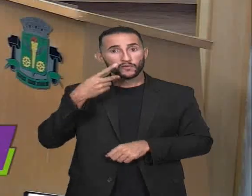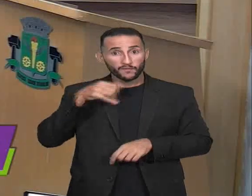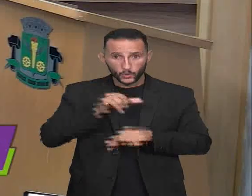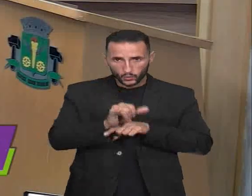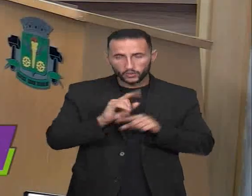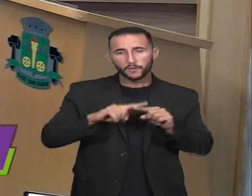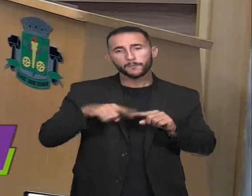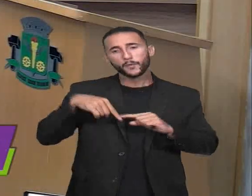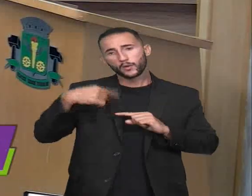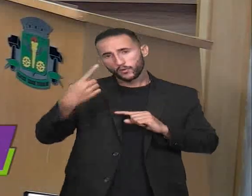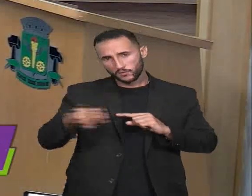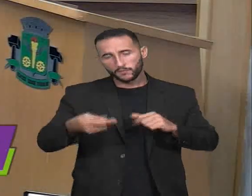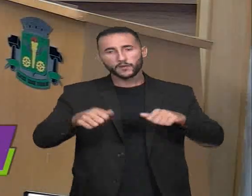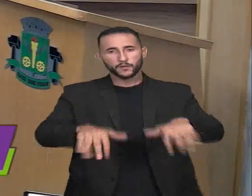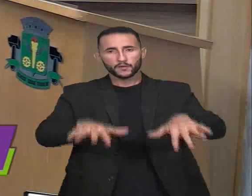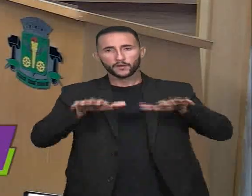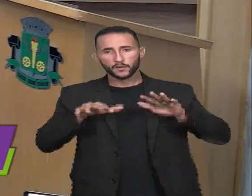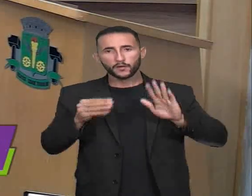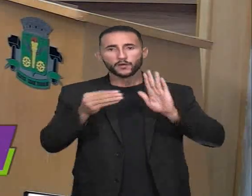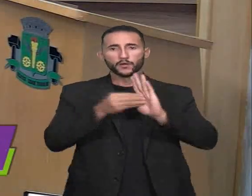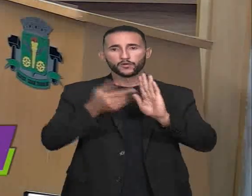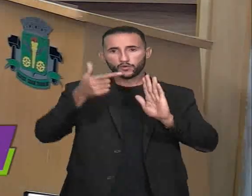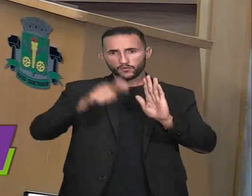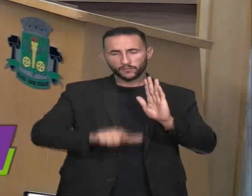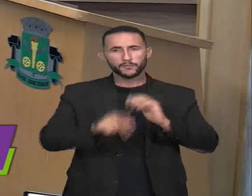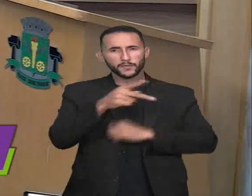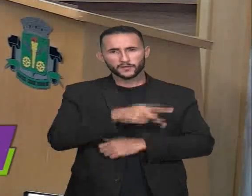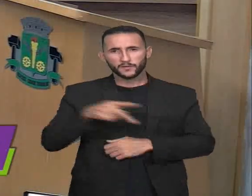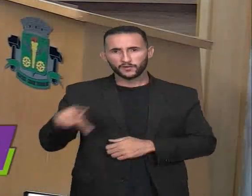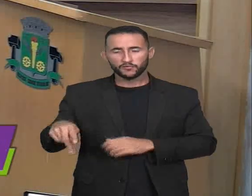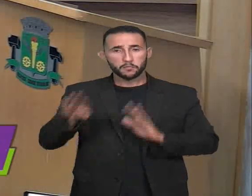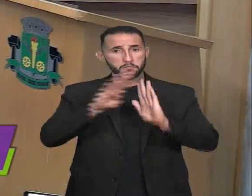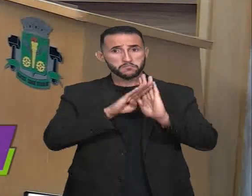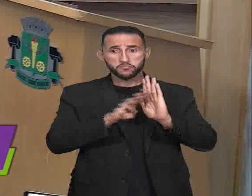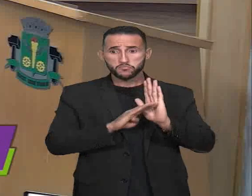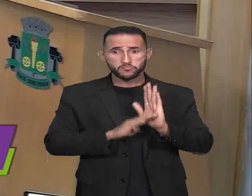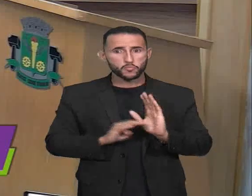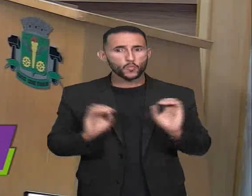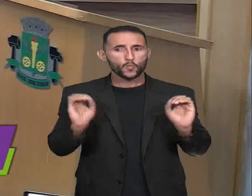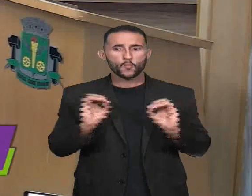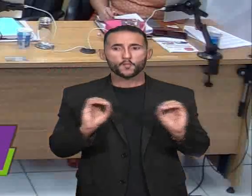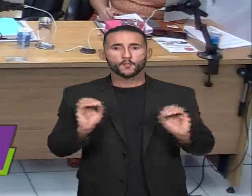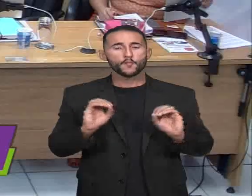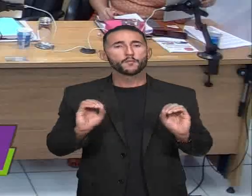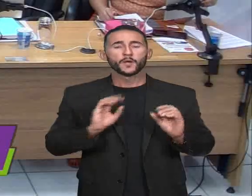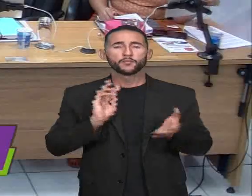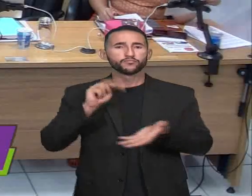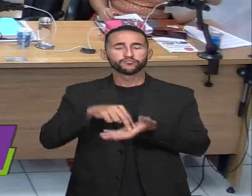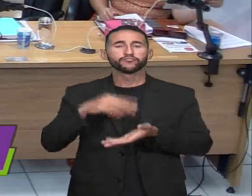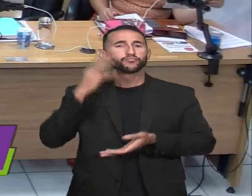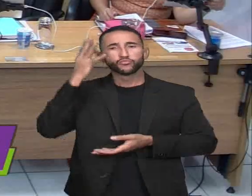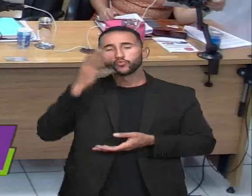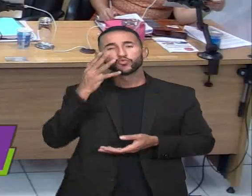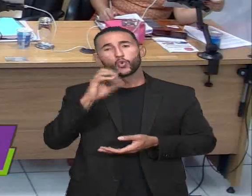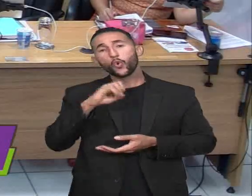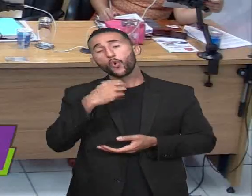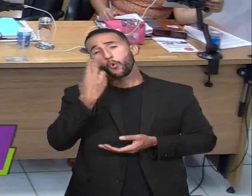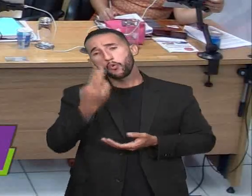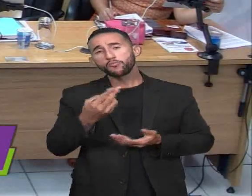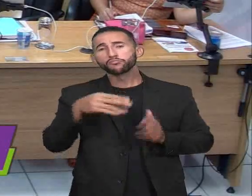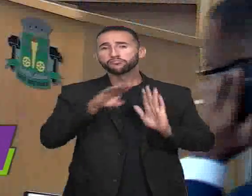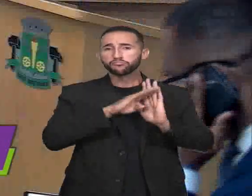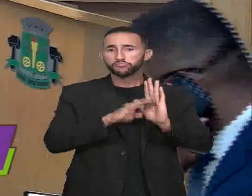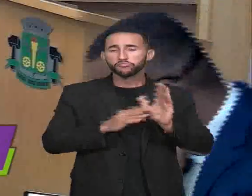na ausência do autor será pautado na próxima sessão senhor presidente não há mais matérias para serem discutidas ou lidas no